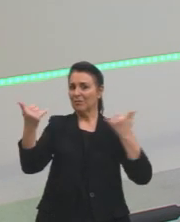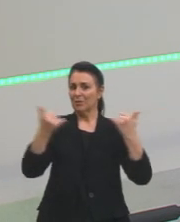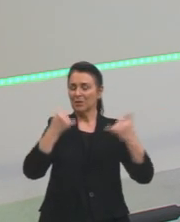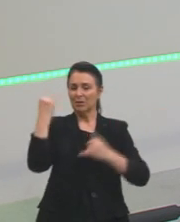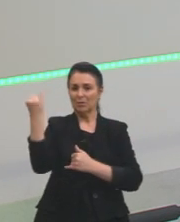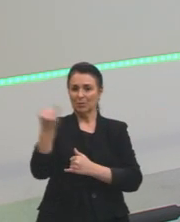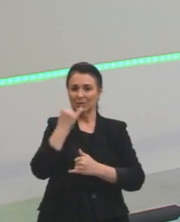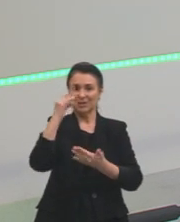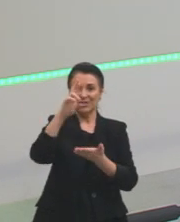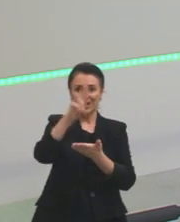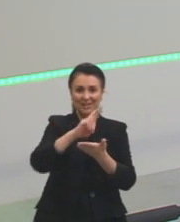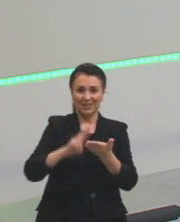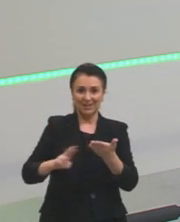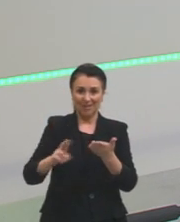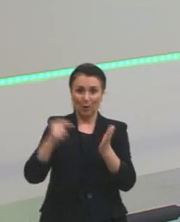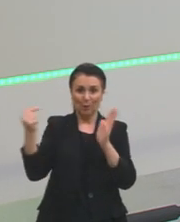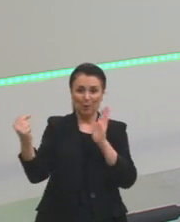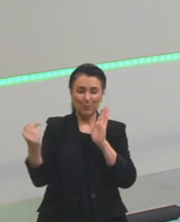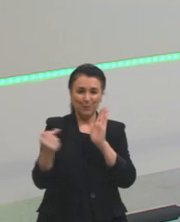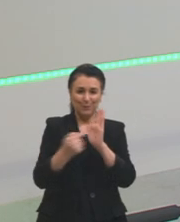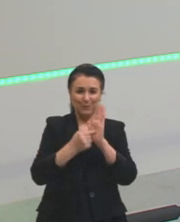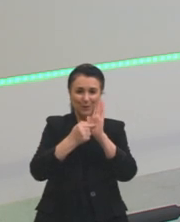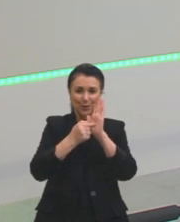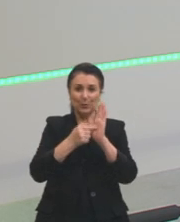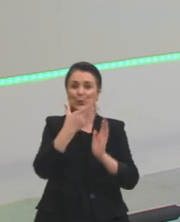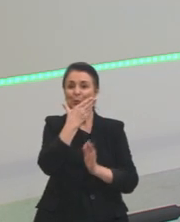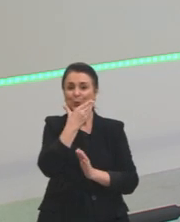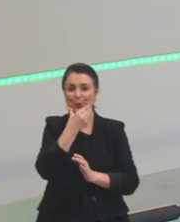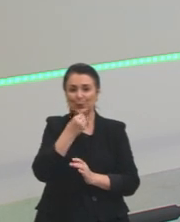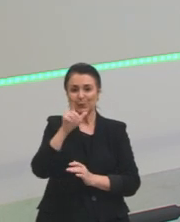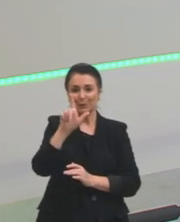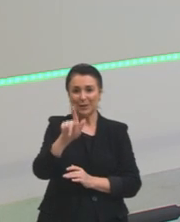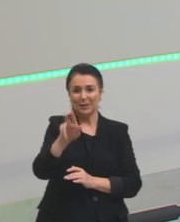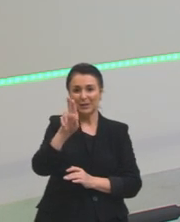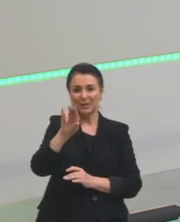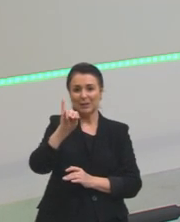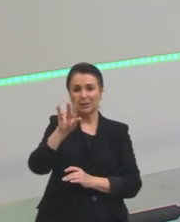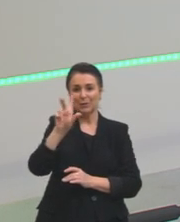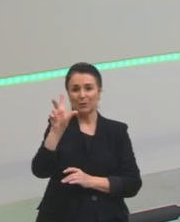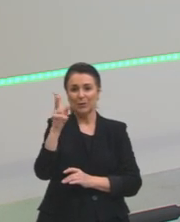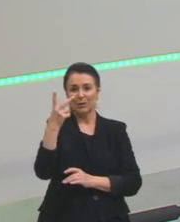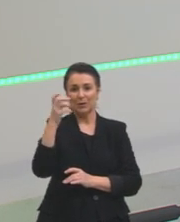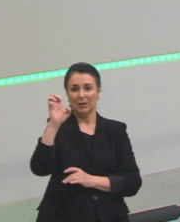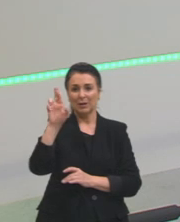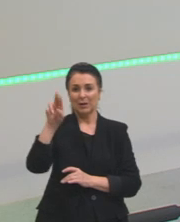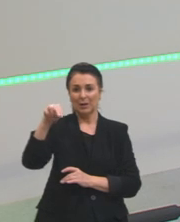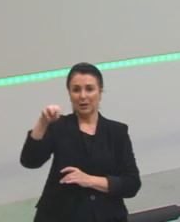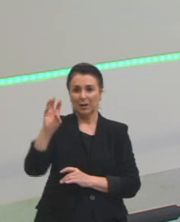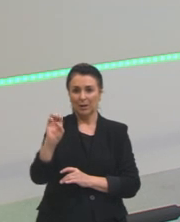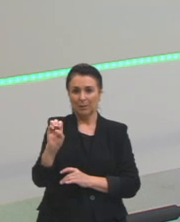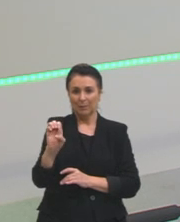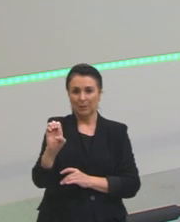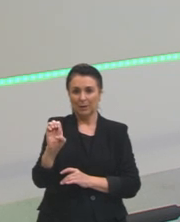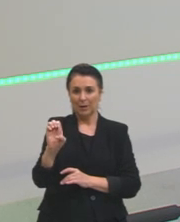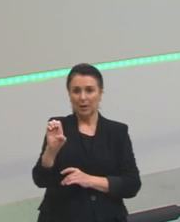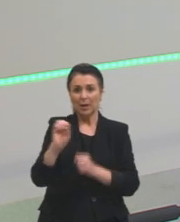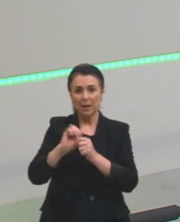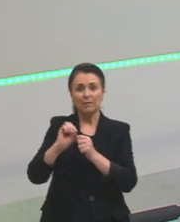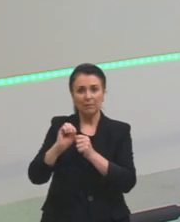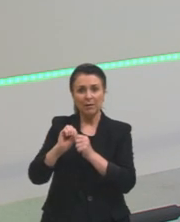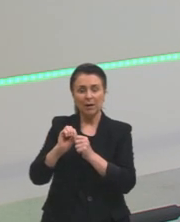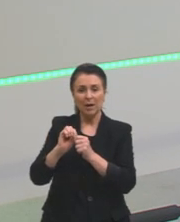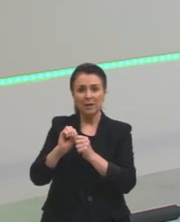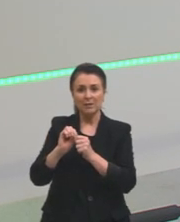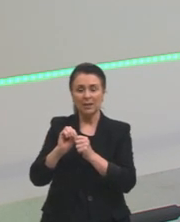a redação nota 1.000 do Guilherme vai ter ele vai conseguir fazer né esses ele vai puxar esses